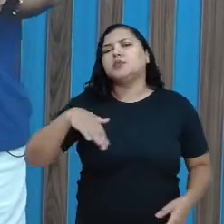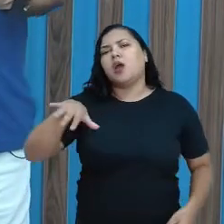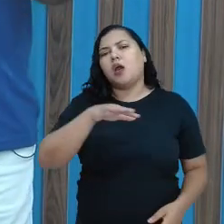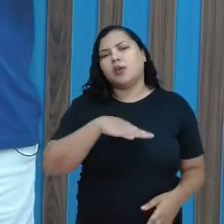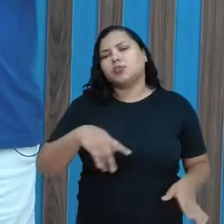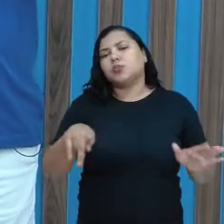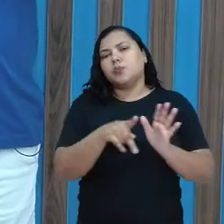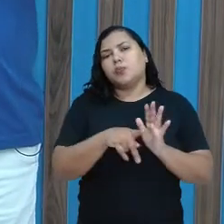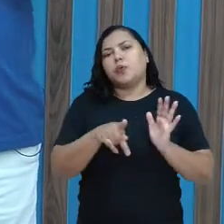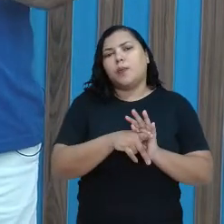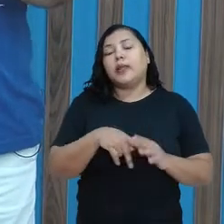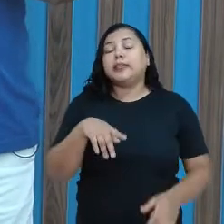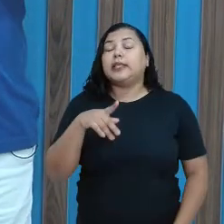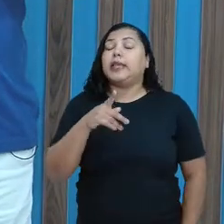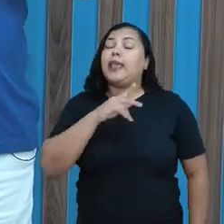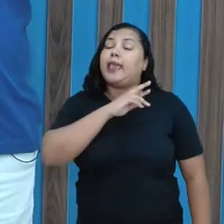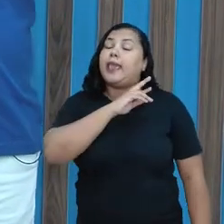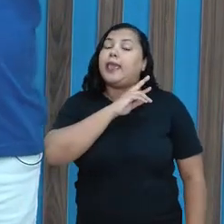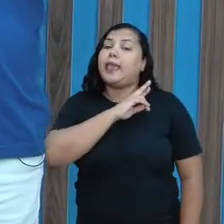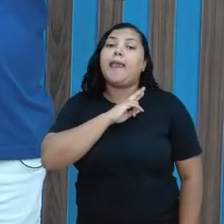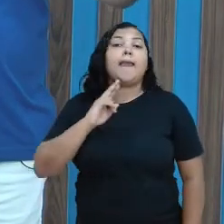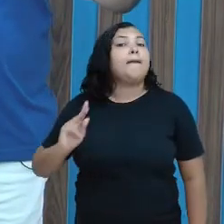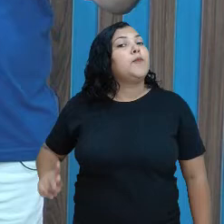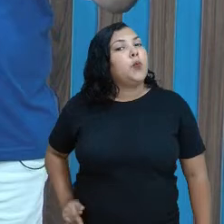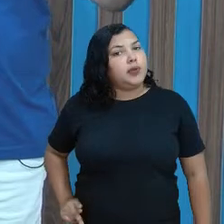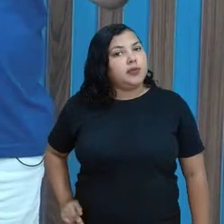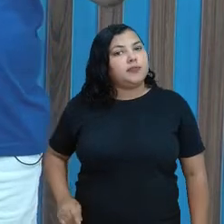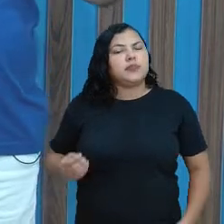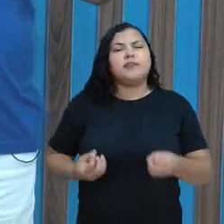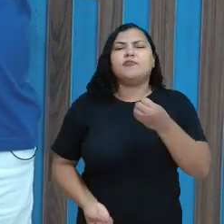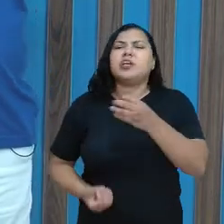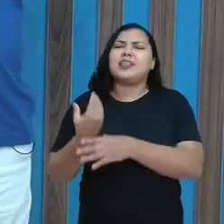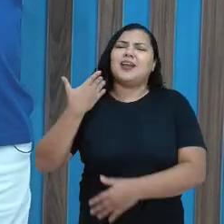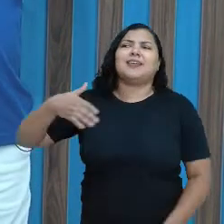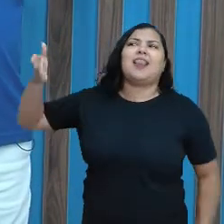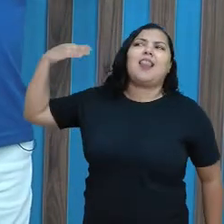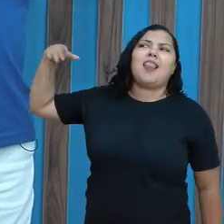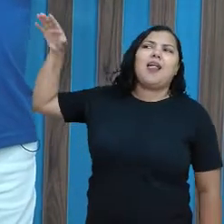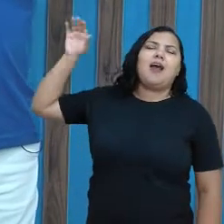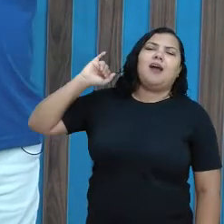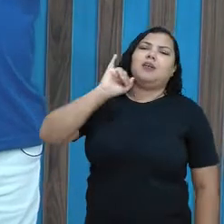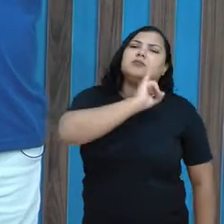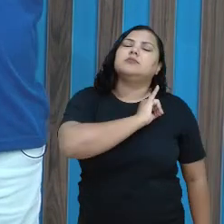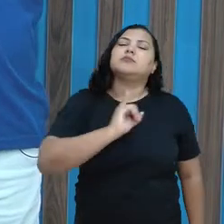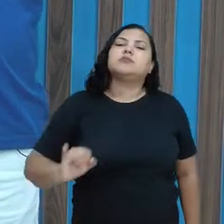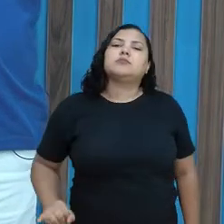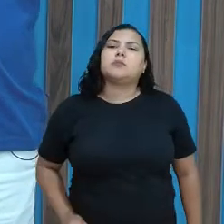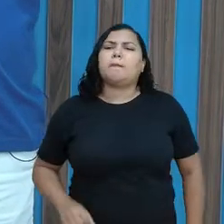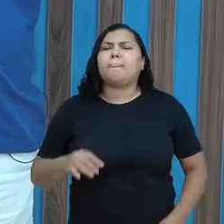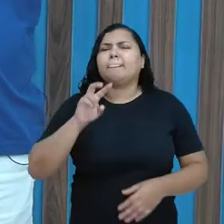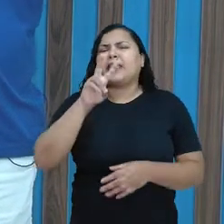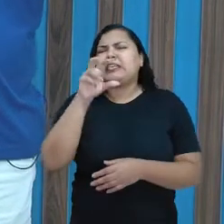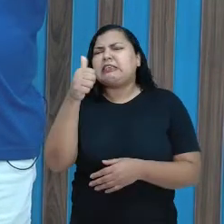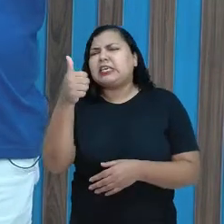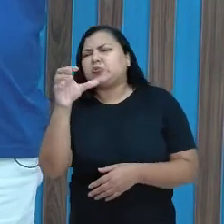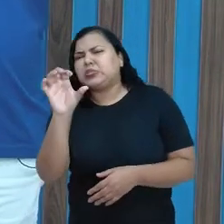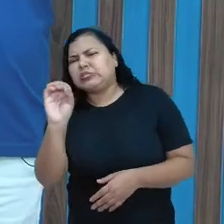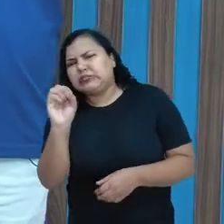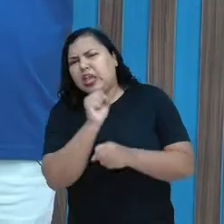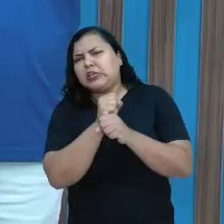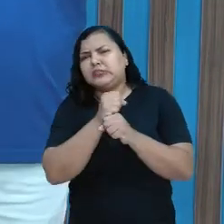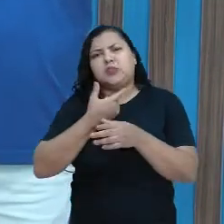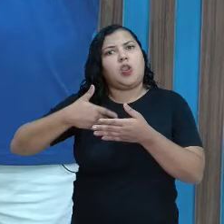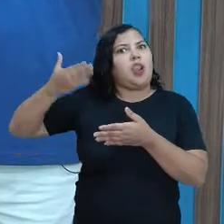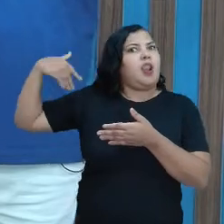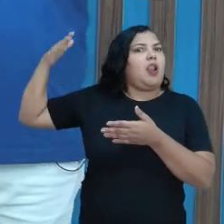nosso. Então, a República ela vai surgir lá no Império Romano, vejam, há mais ou menos, né, 510 anos antes